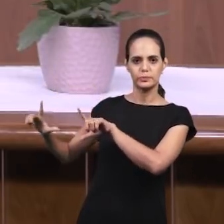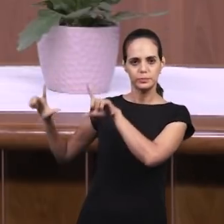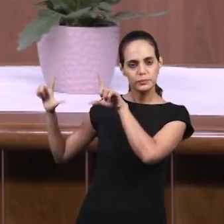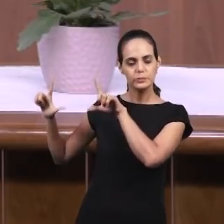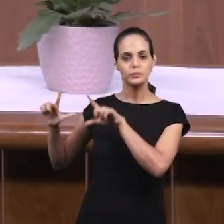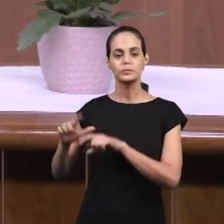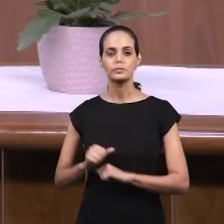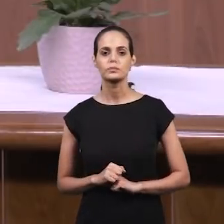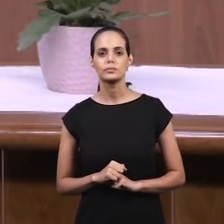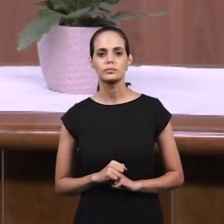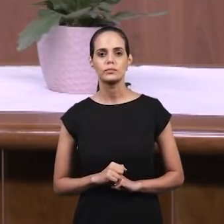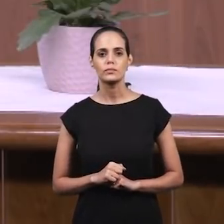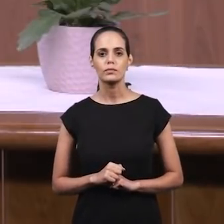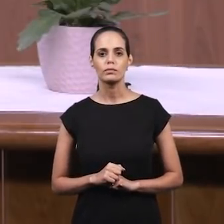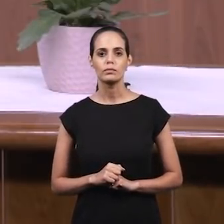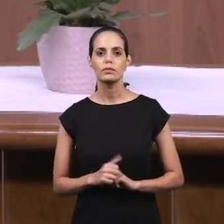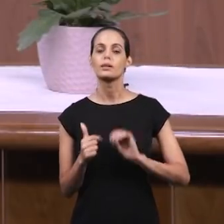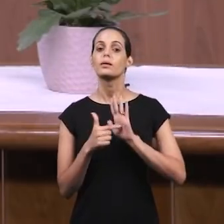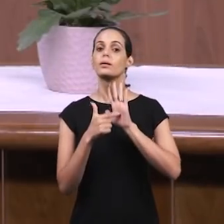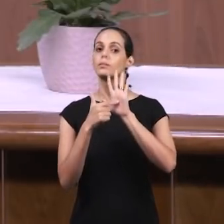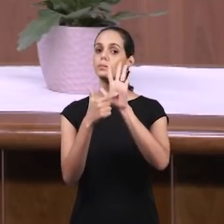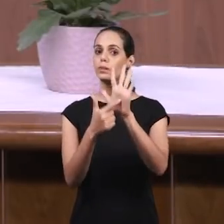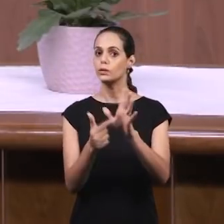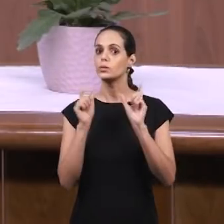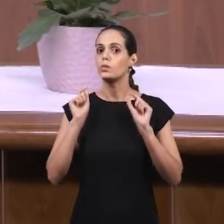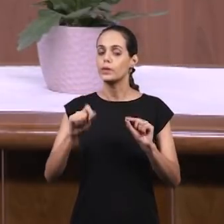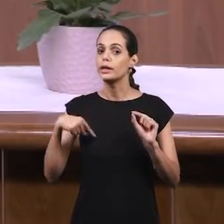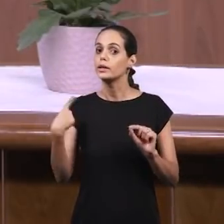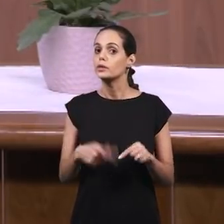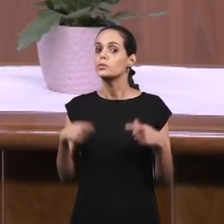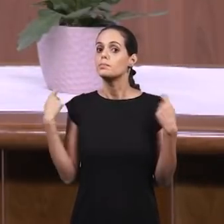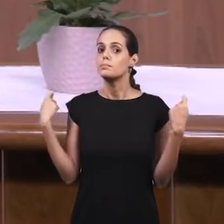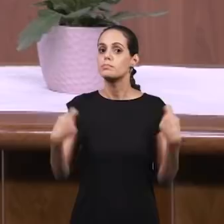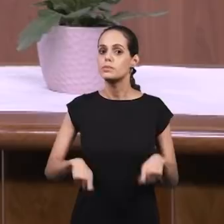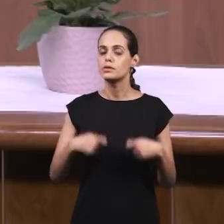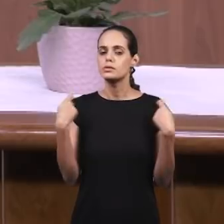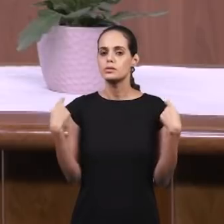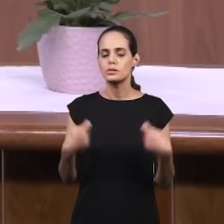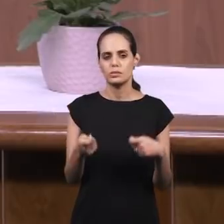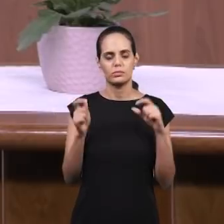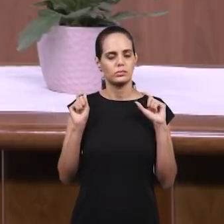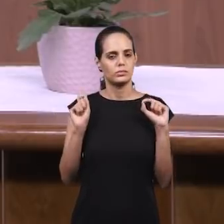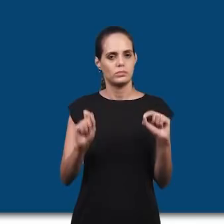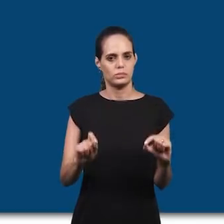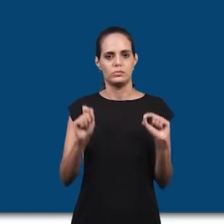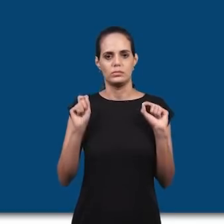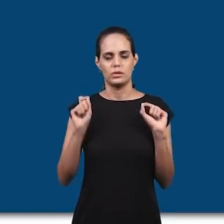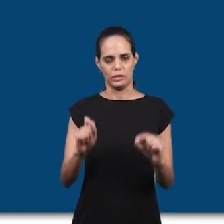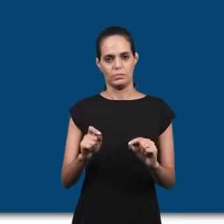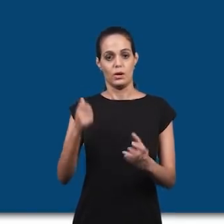texto, é quando fala da necessidade de nós